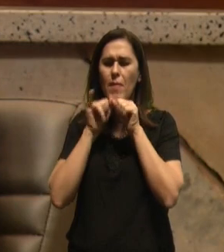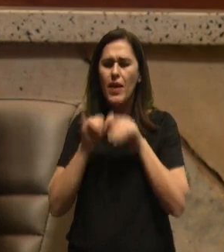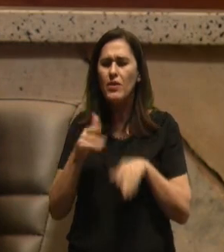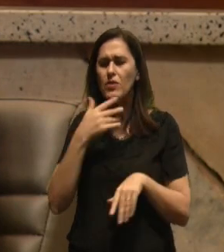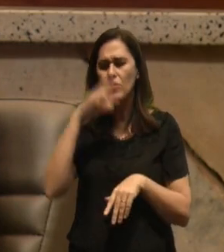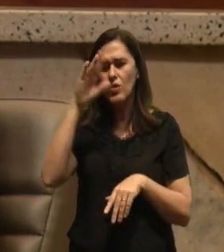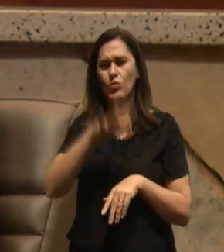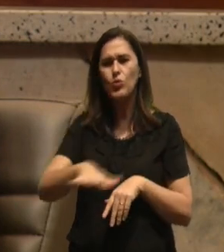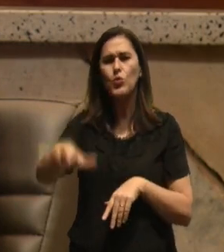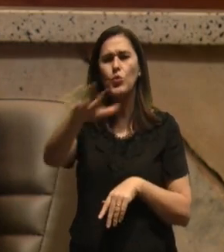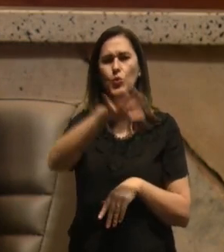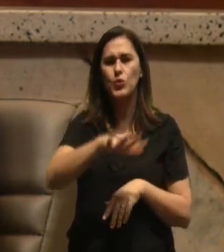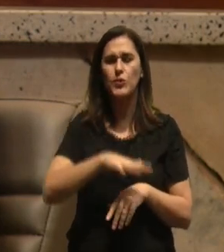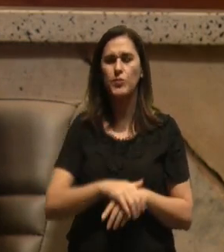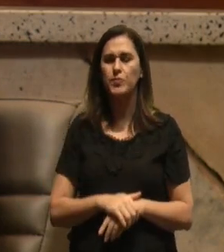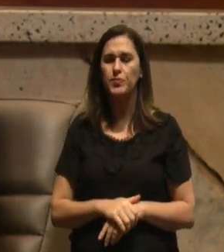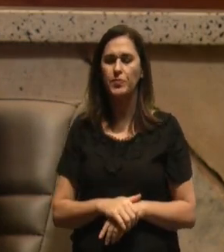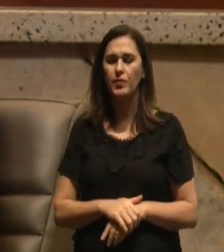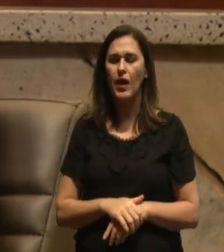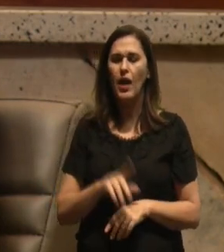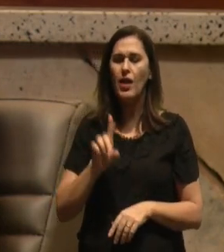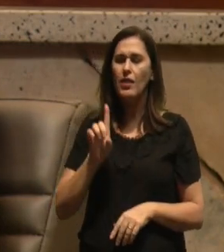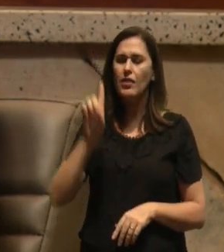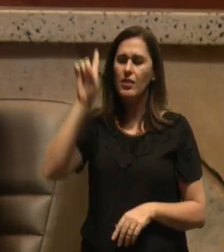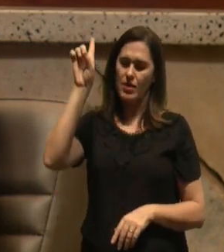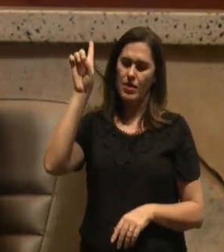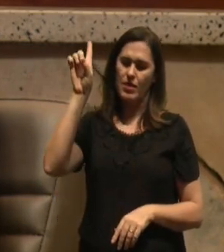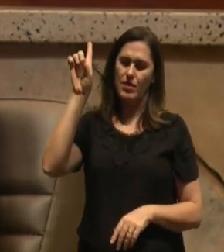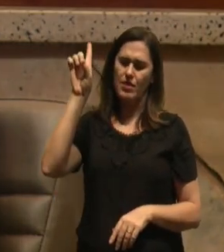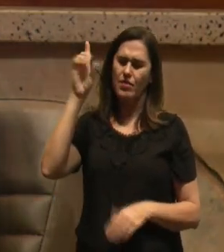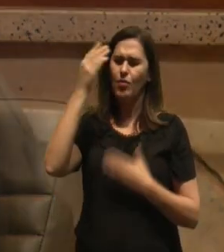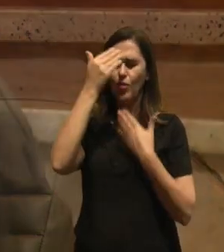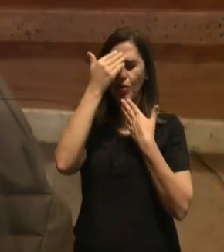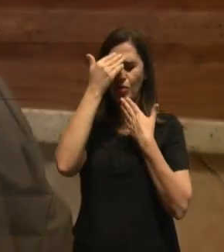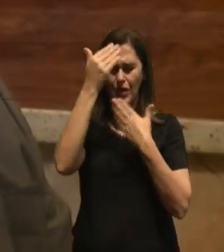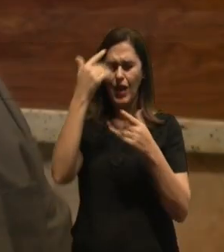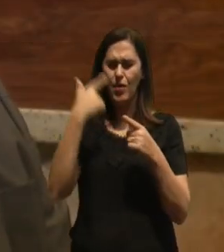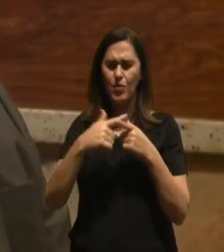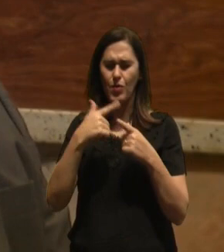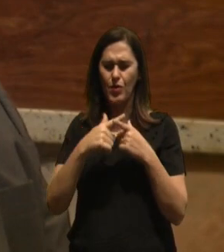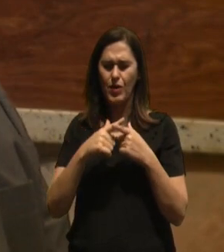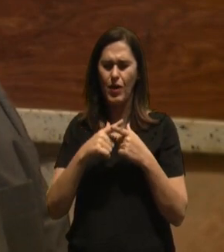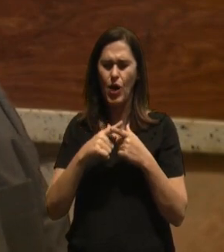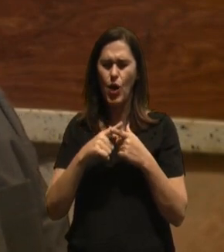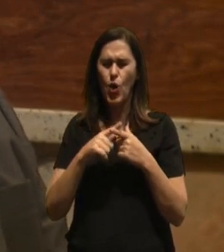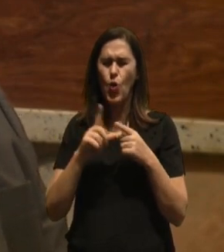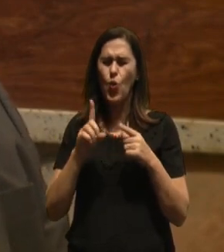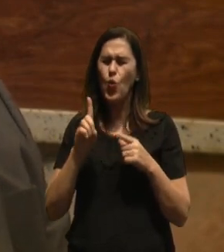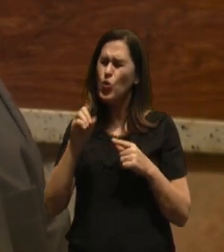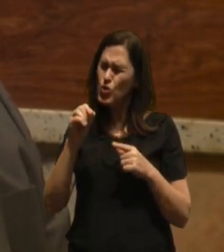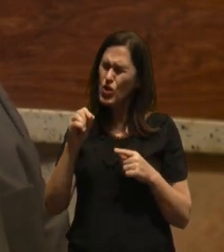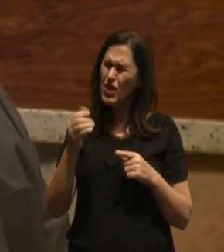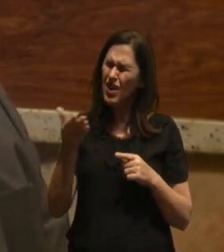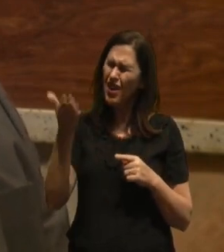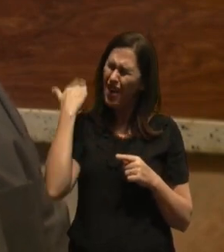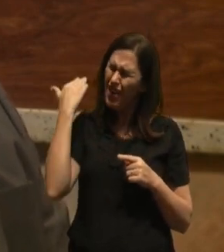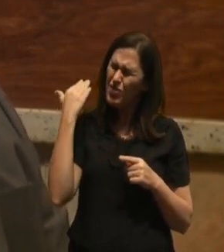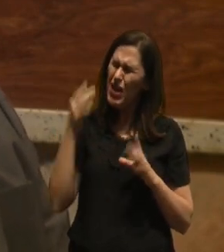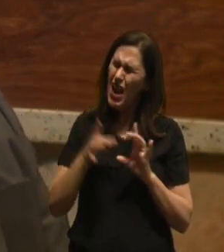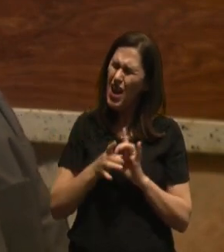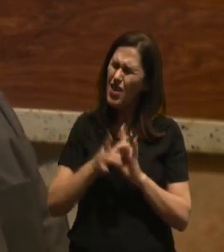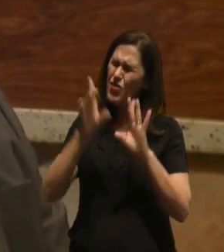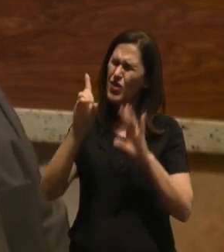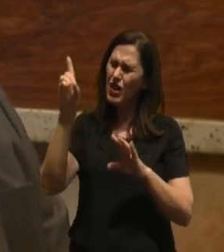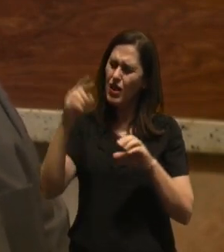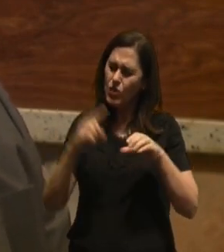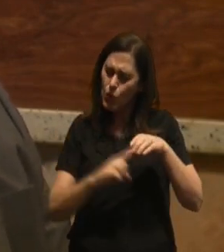seja sobre nós. Ó Deus, muito obrigado, porque assim como um dia tu livraste Davi